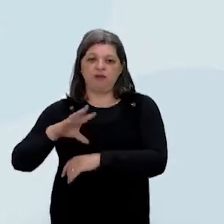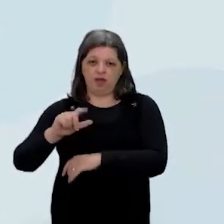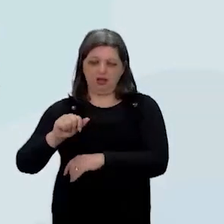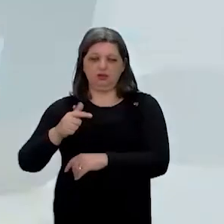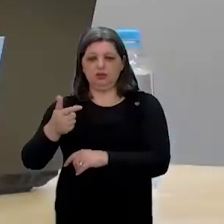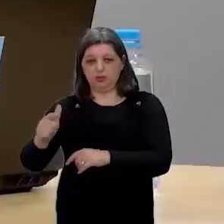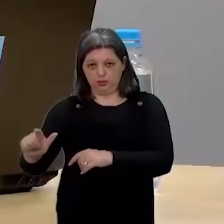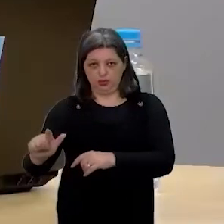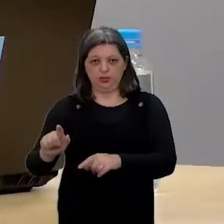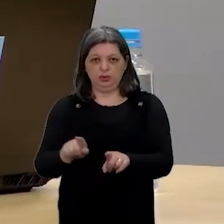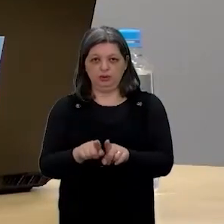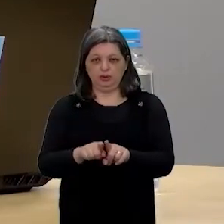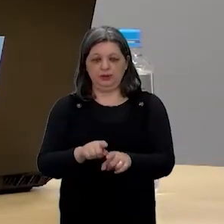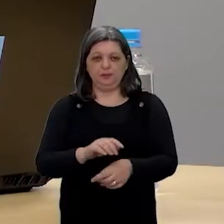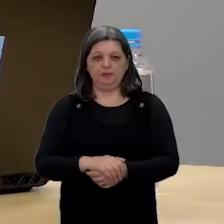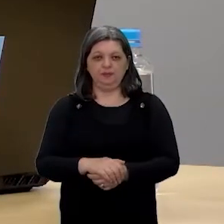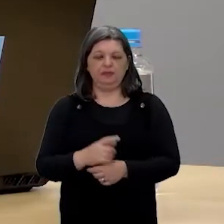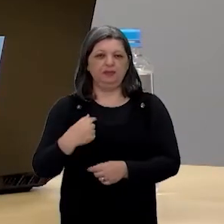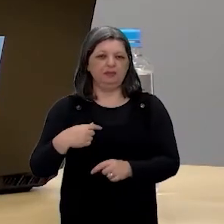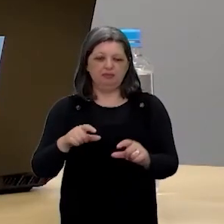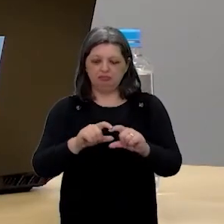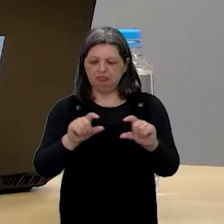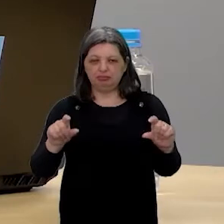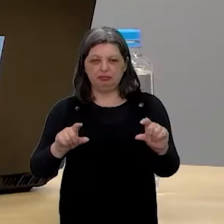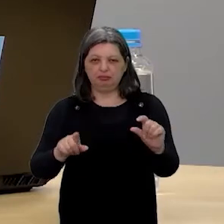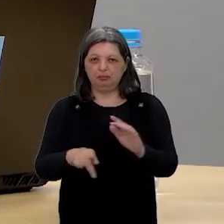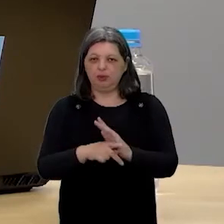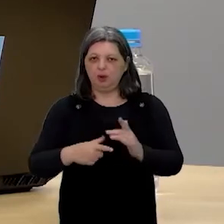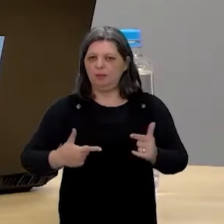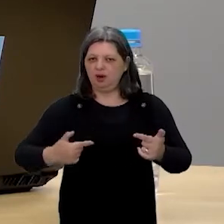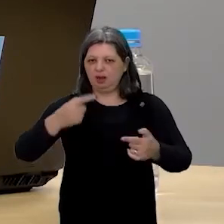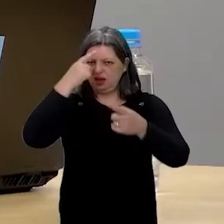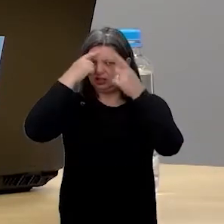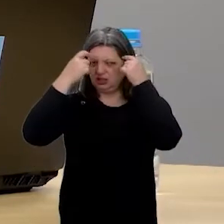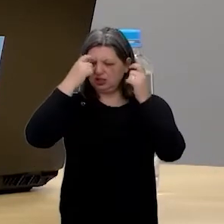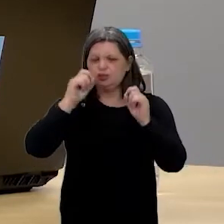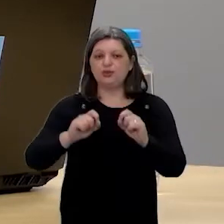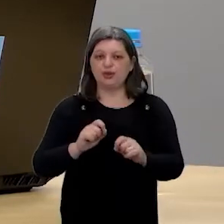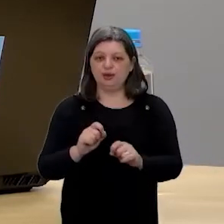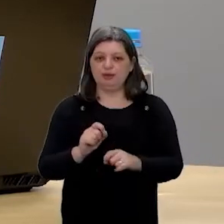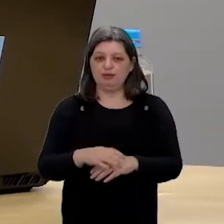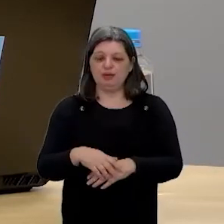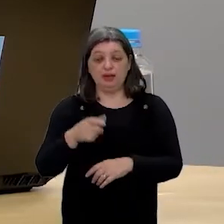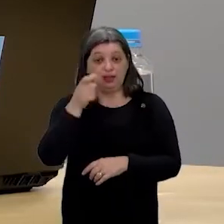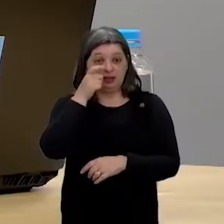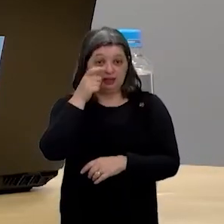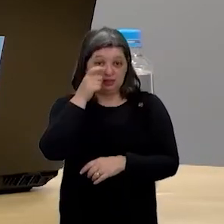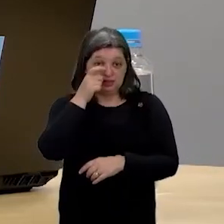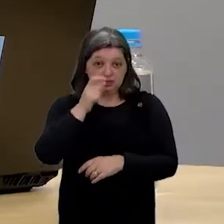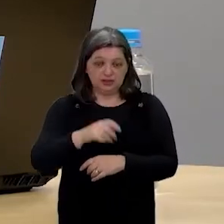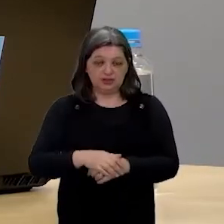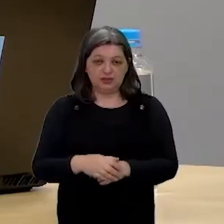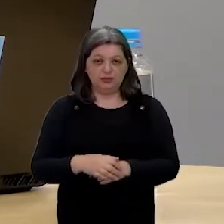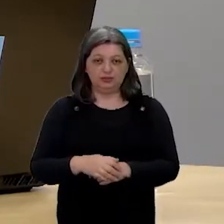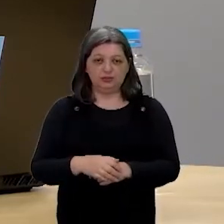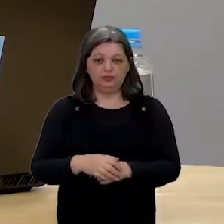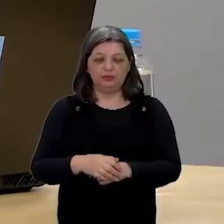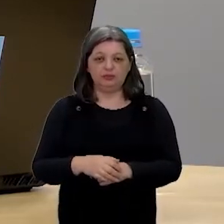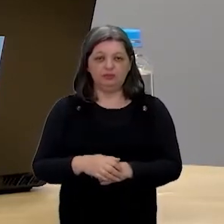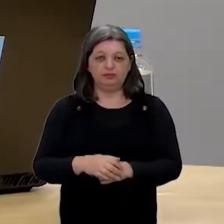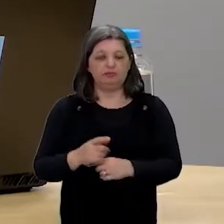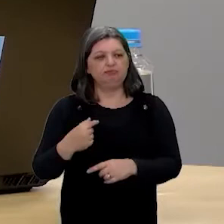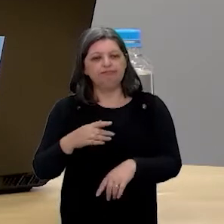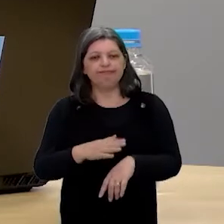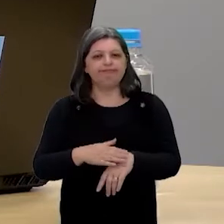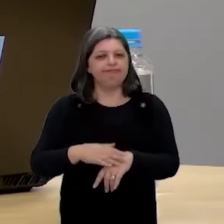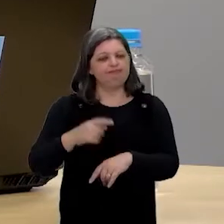estadunidenses. Bom, esse nome Guerra Fria ele é sugestivo, né? Ele é interessante, né? Ele nos